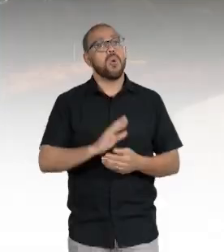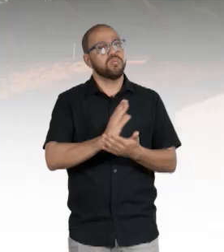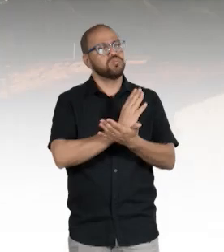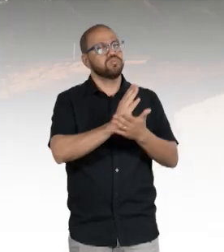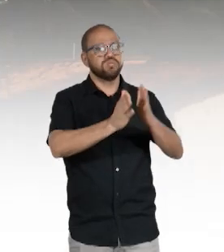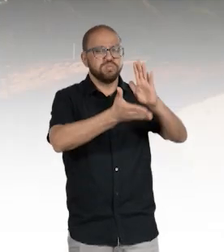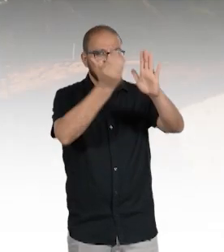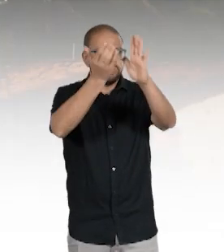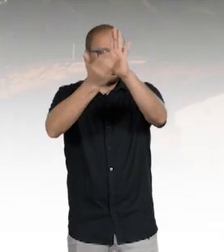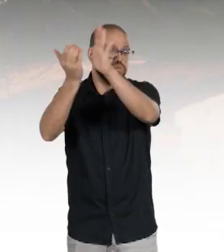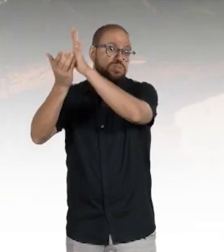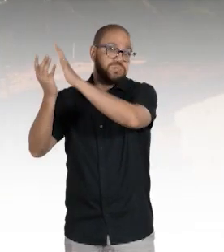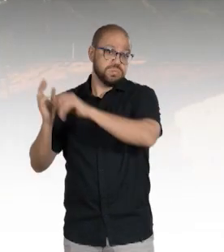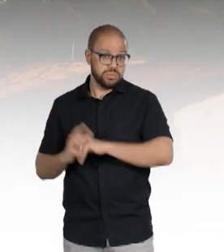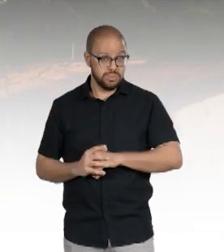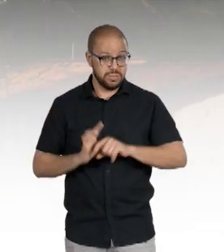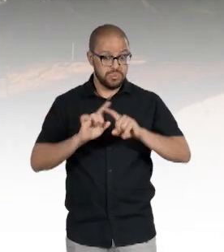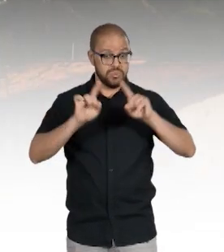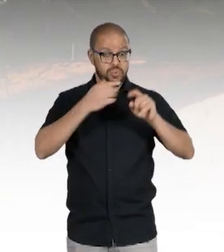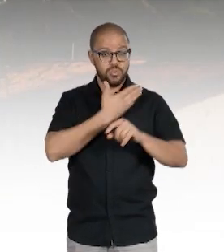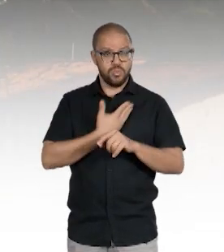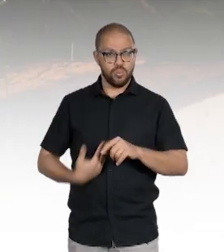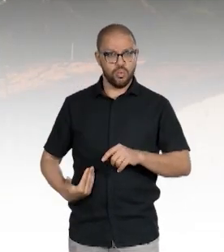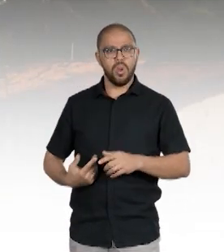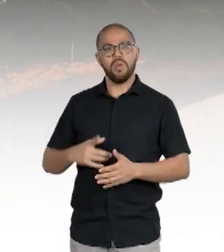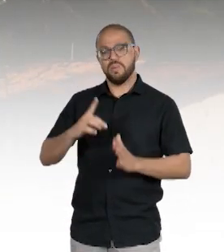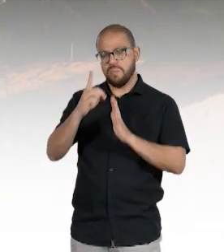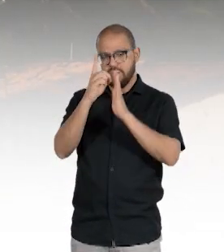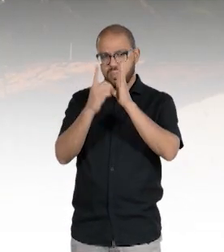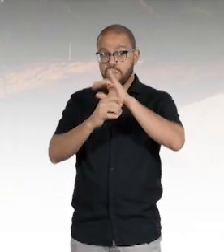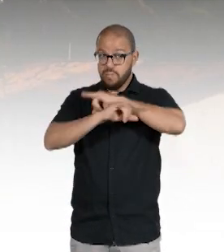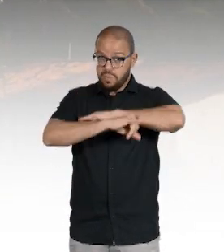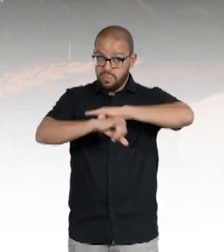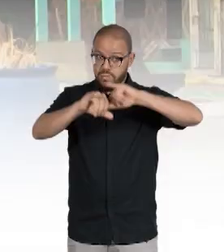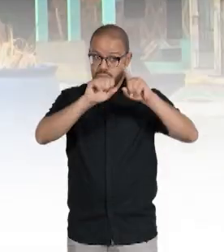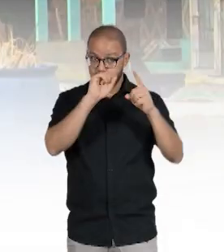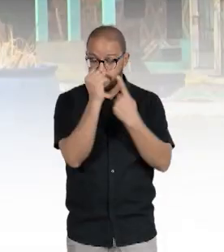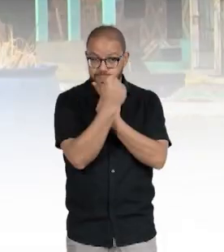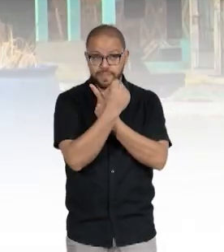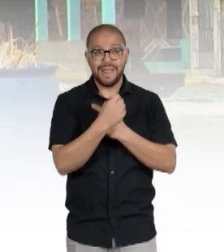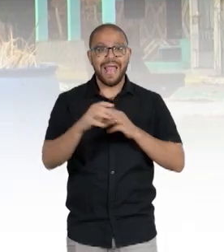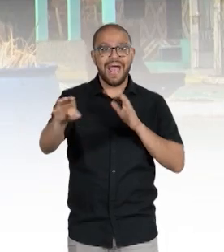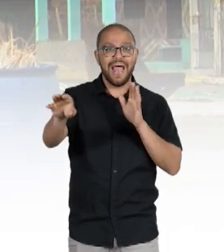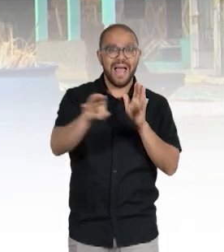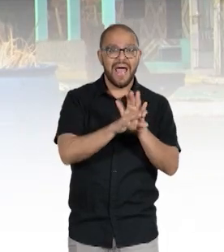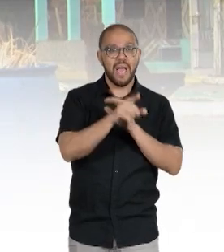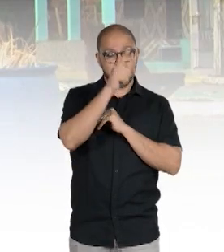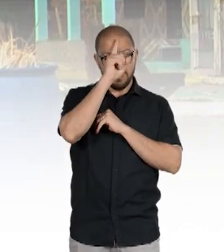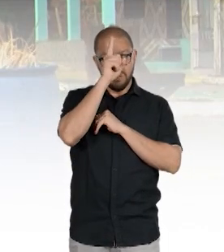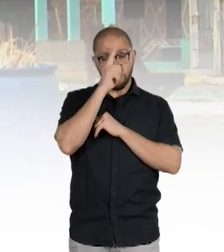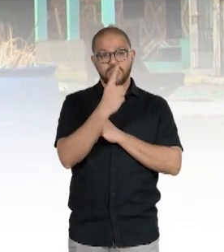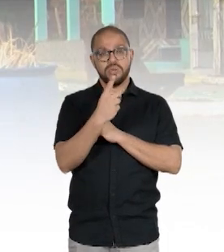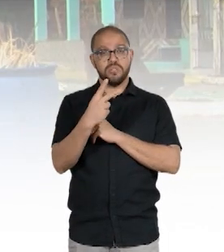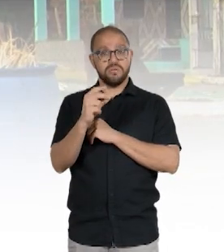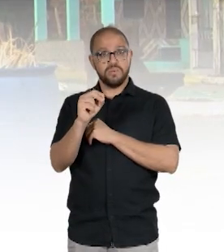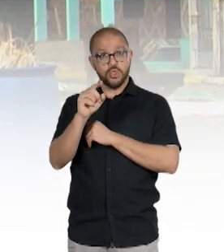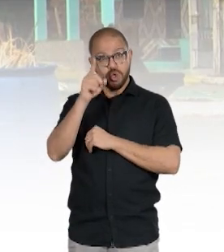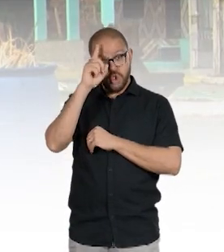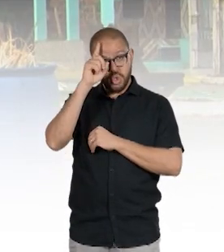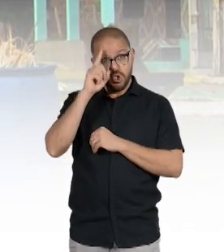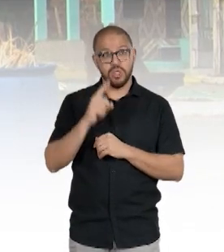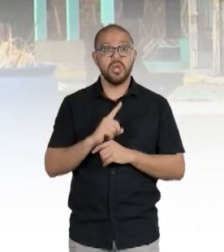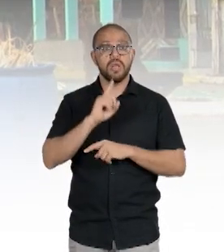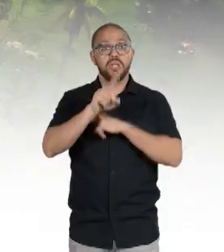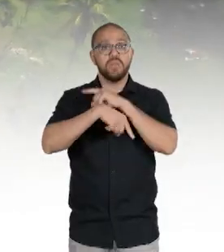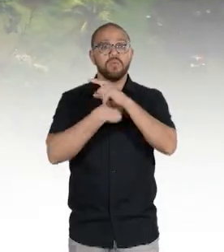desapropriação. Além disso, a União deve publicar um decreto de interesse social em até 120 dias após a